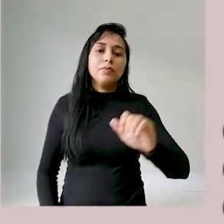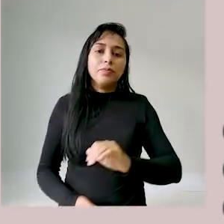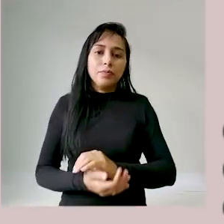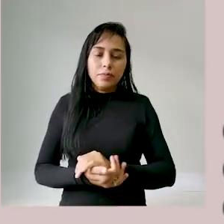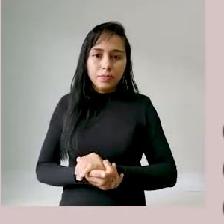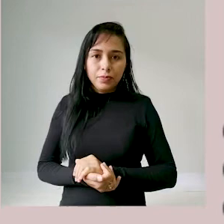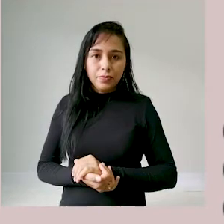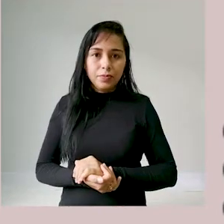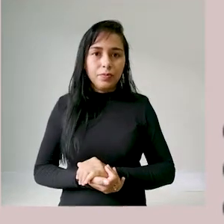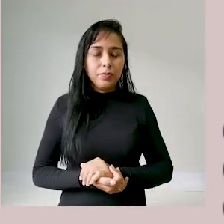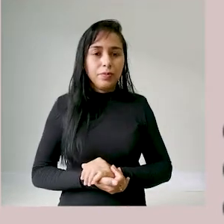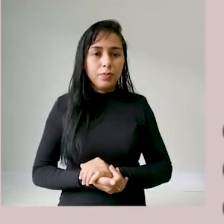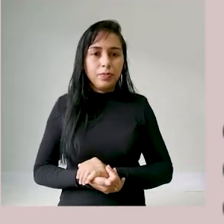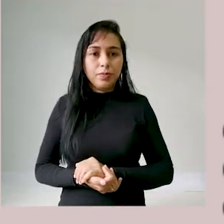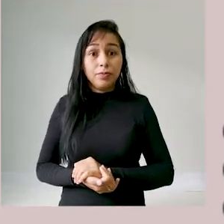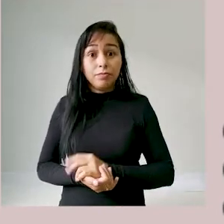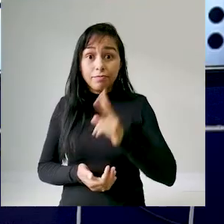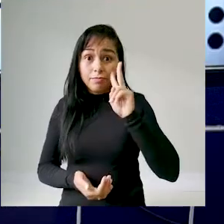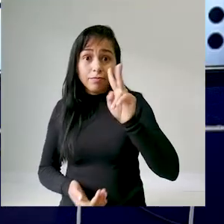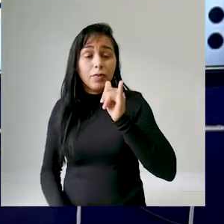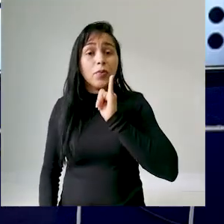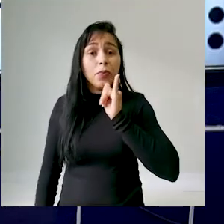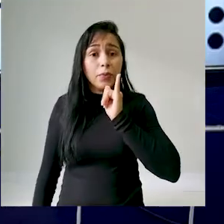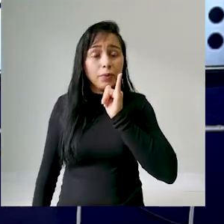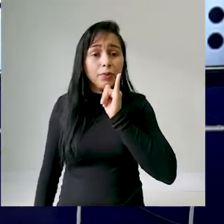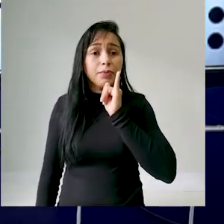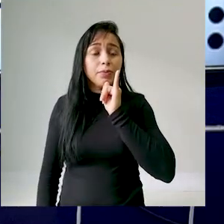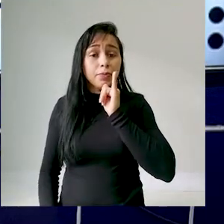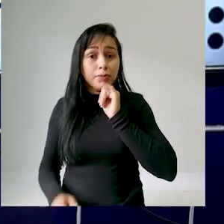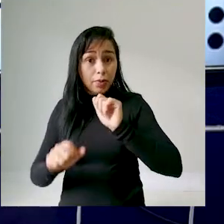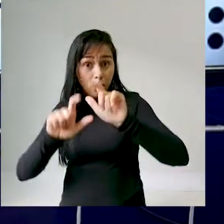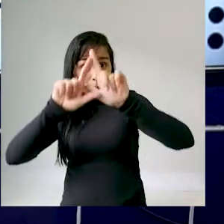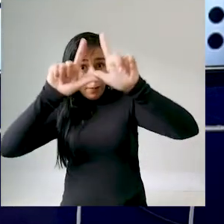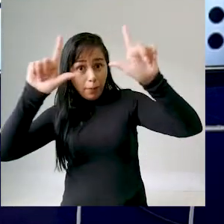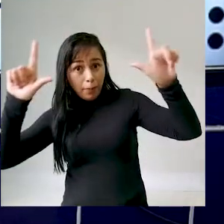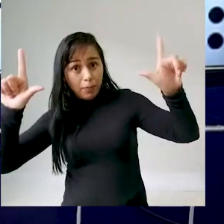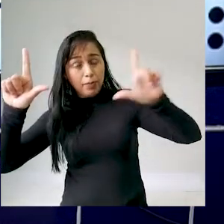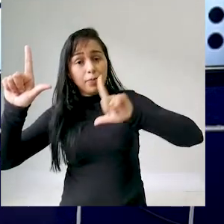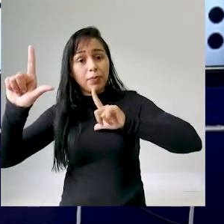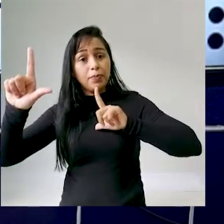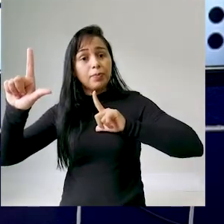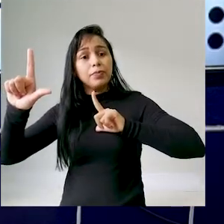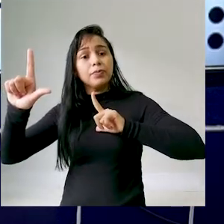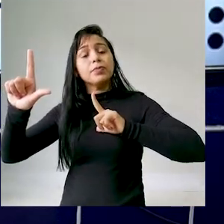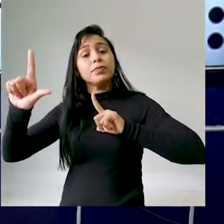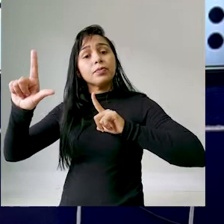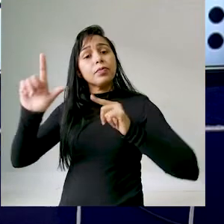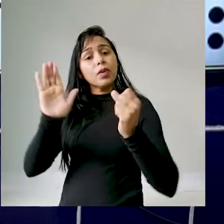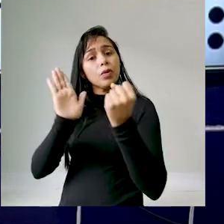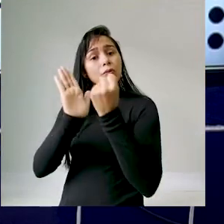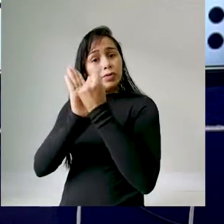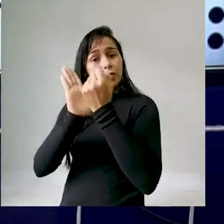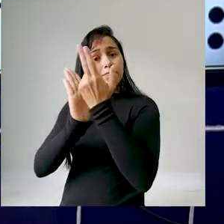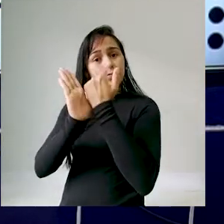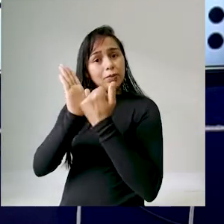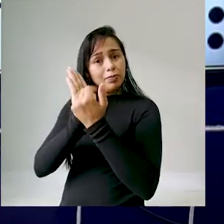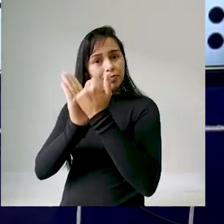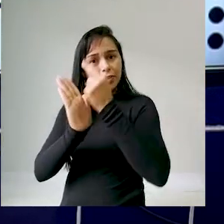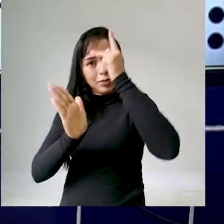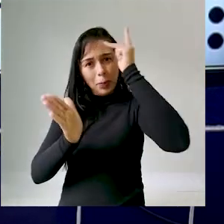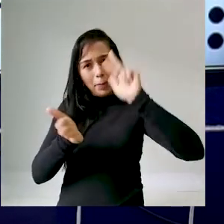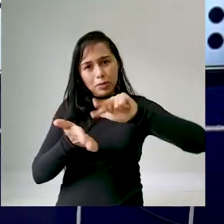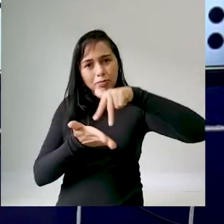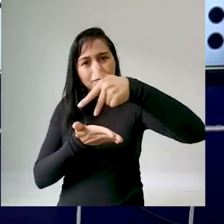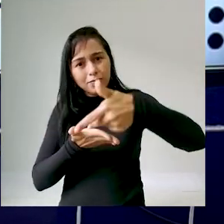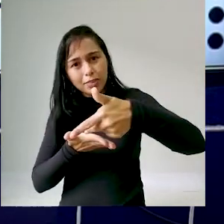gestos, elementos da linguagem não verbal. Nós temos aqui essa placa, onde podemos observar a imagem de alguém